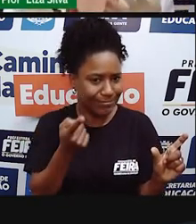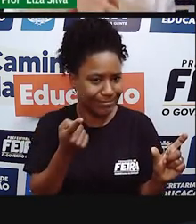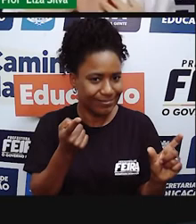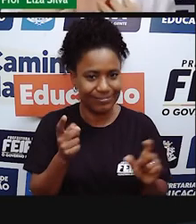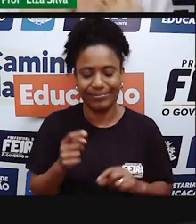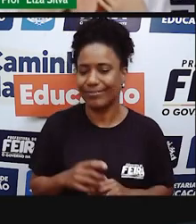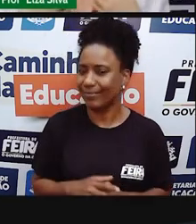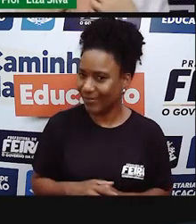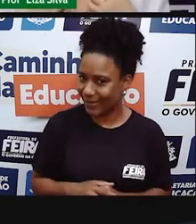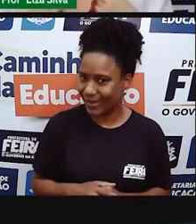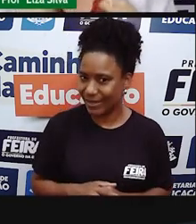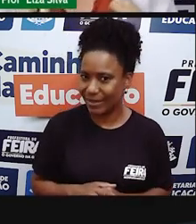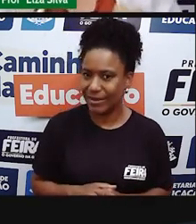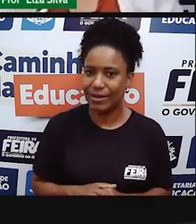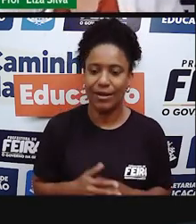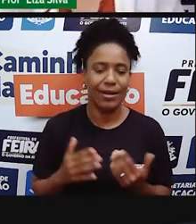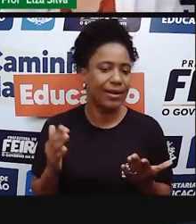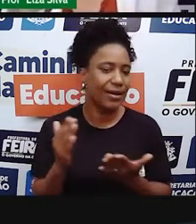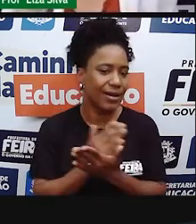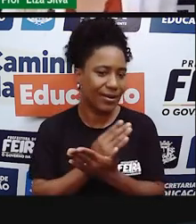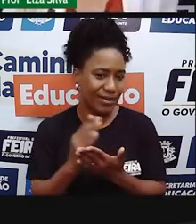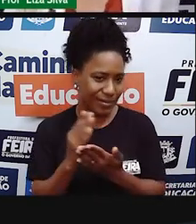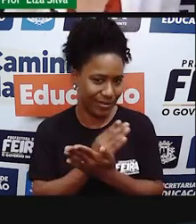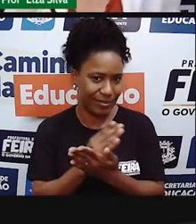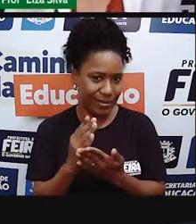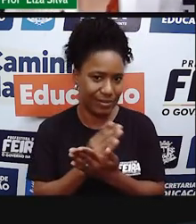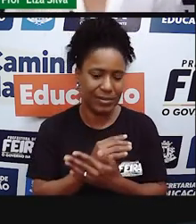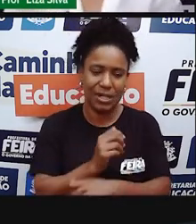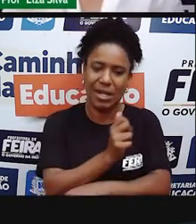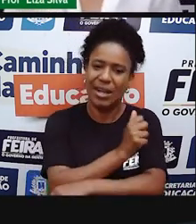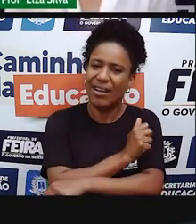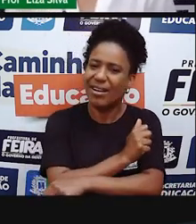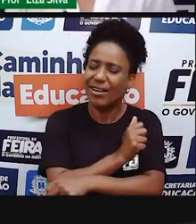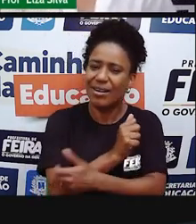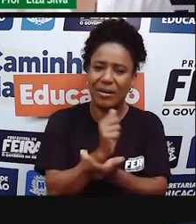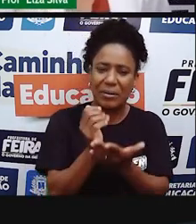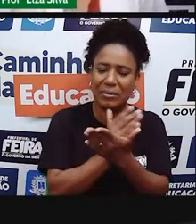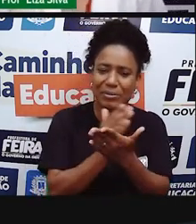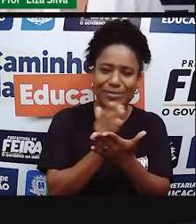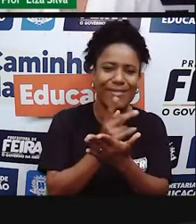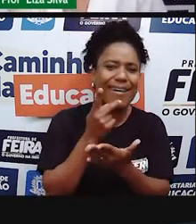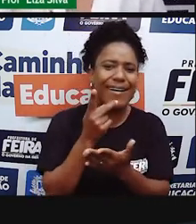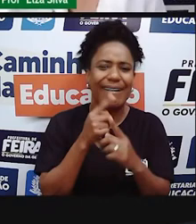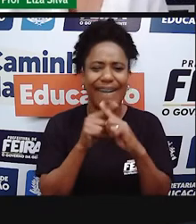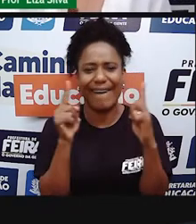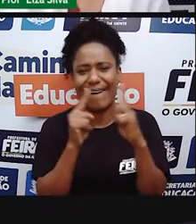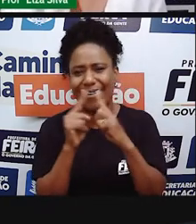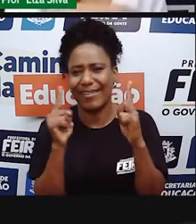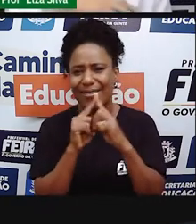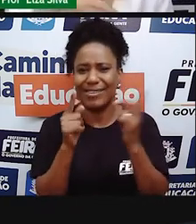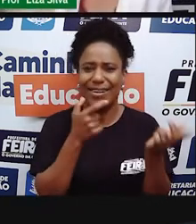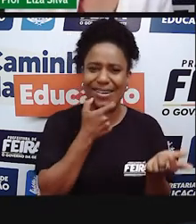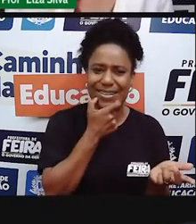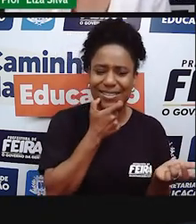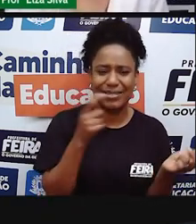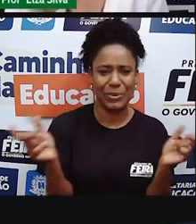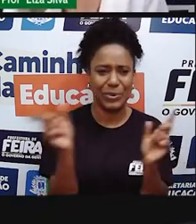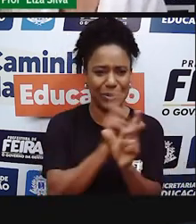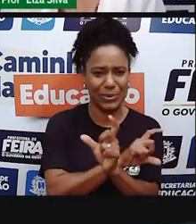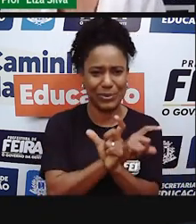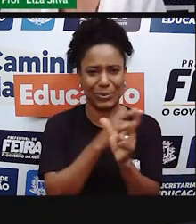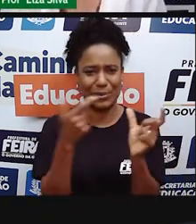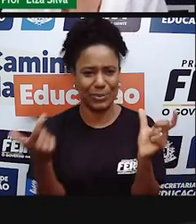Em algumas aulas de inglês, os alunos têm a mania de dizer isso. Ah, prova, porque o inglês, a gente fica traduzindo de trás para frente, é